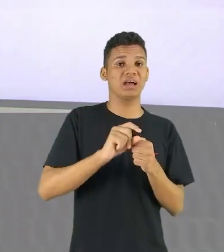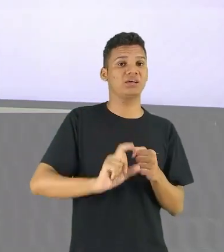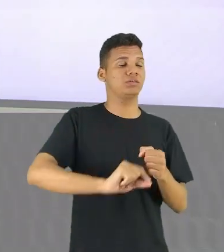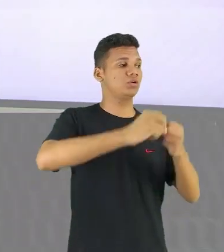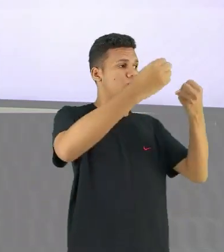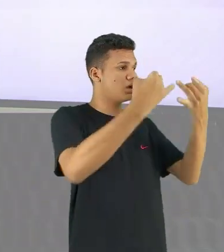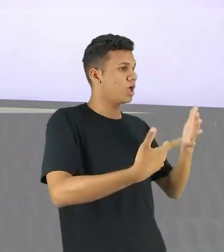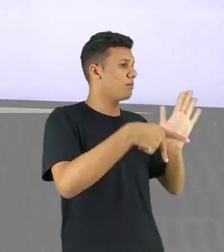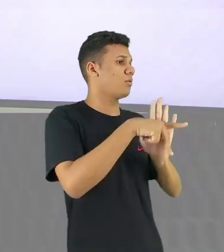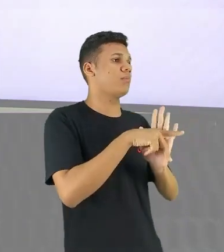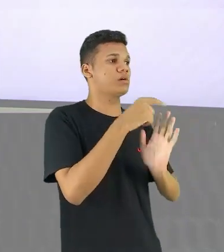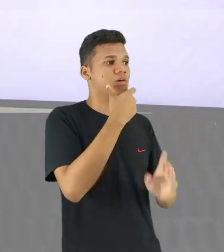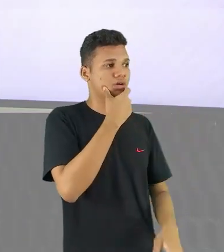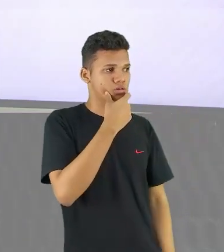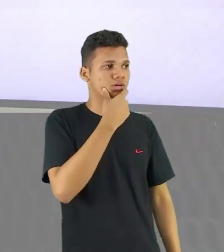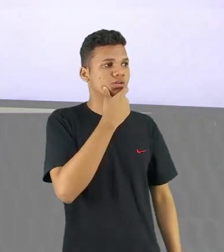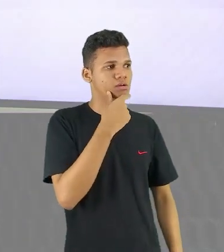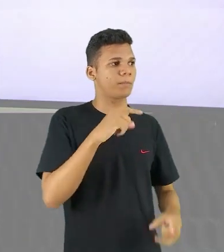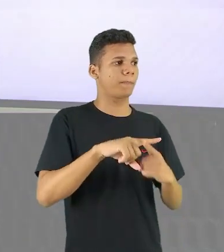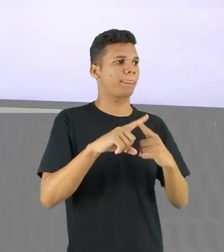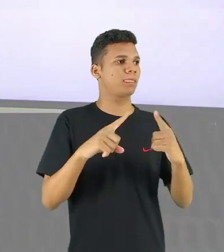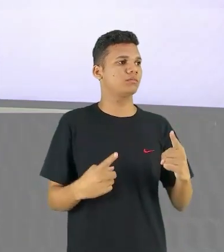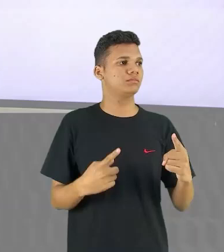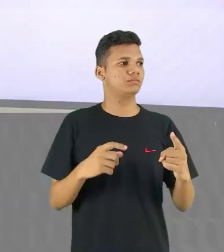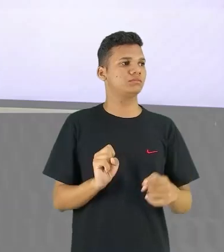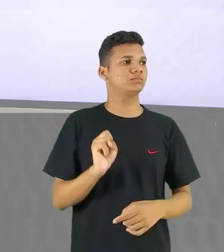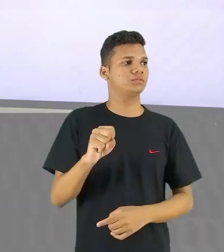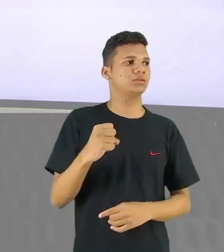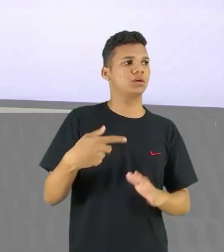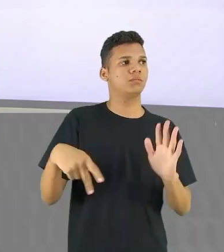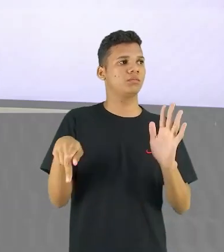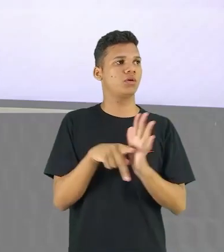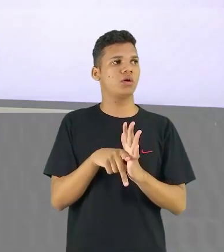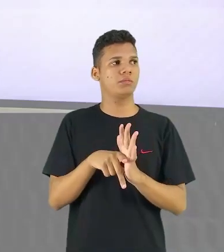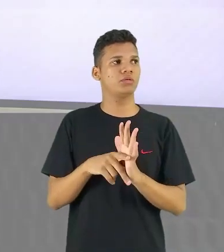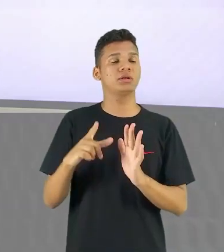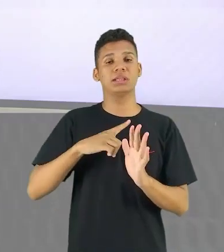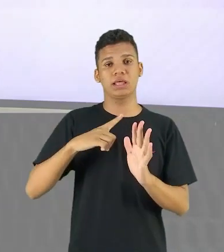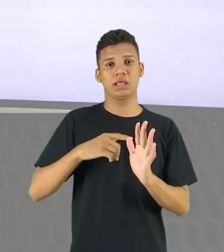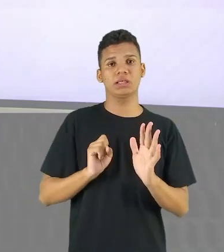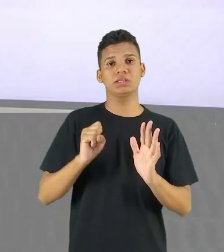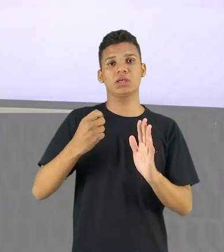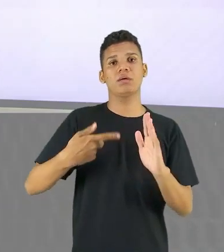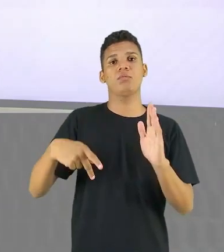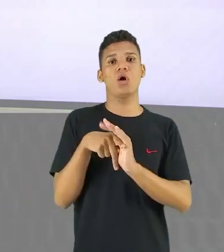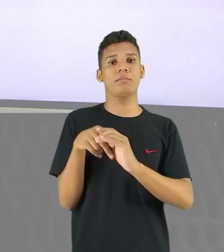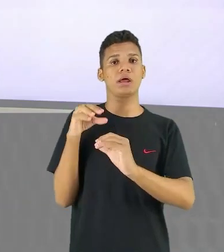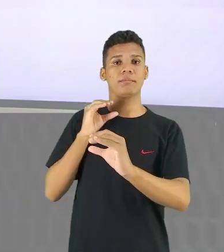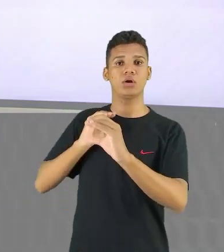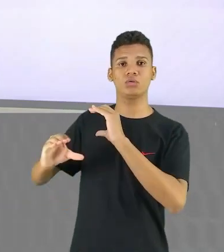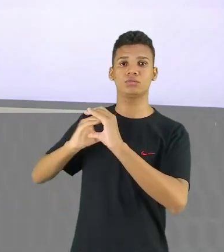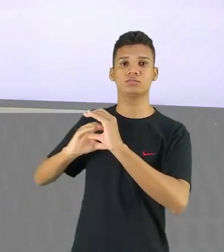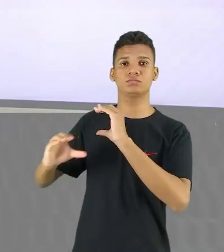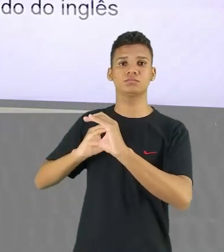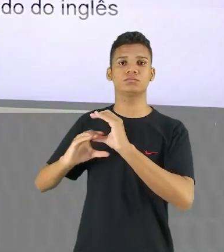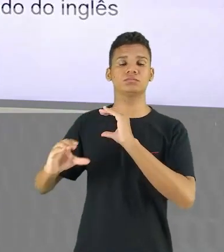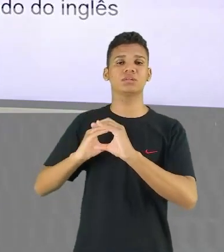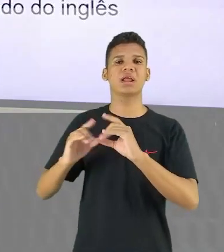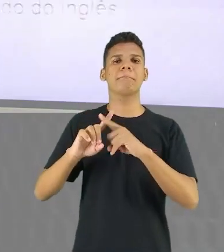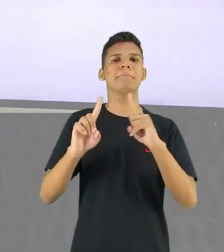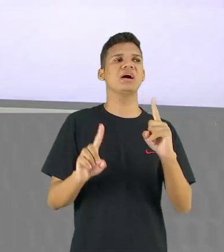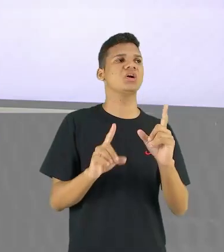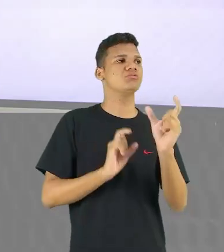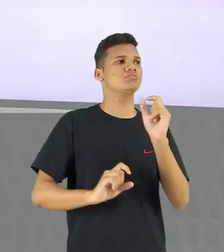sobre a questão do inglês, eles consideram que a habilidade que eles têm é suficiente para se comunicar. Então, o que você